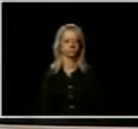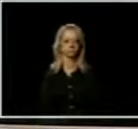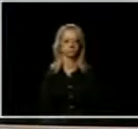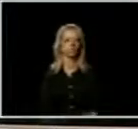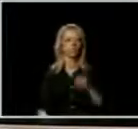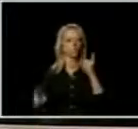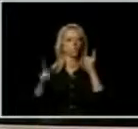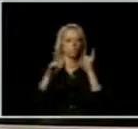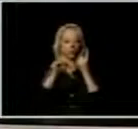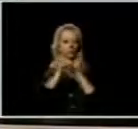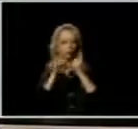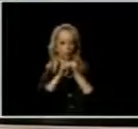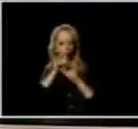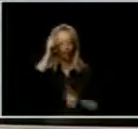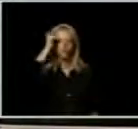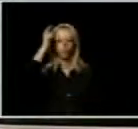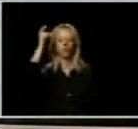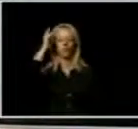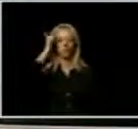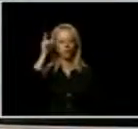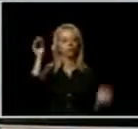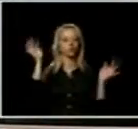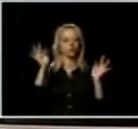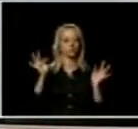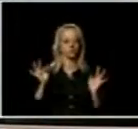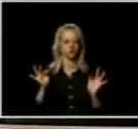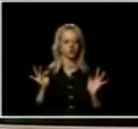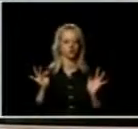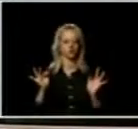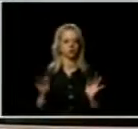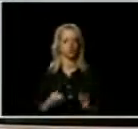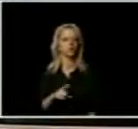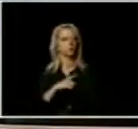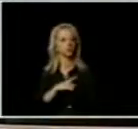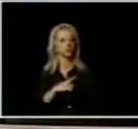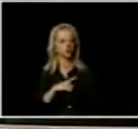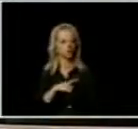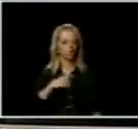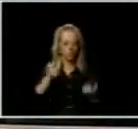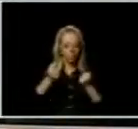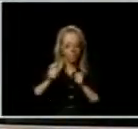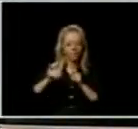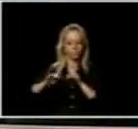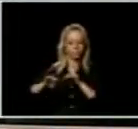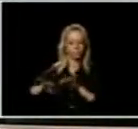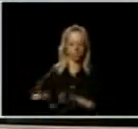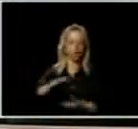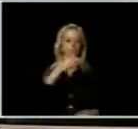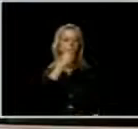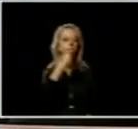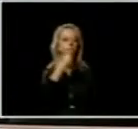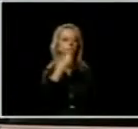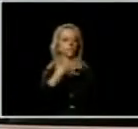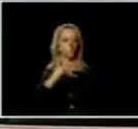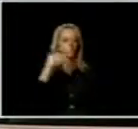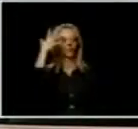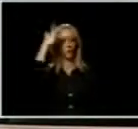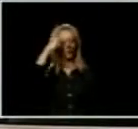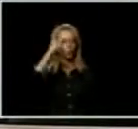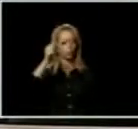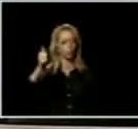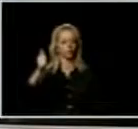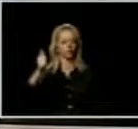gerar oportunidades aos artistas. Mas nós queremos acompanhar se os artistas que serão